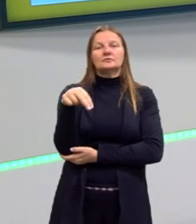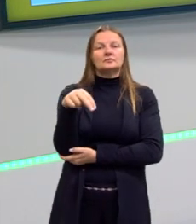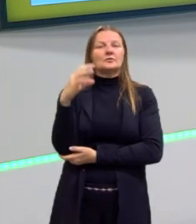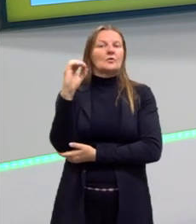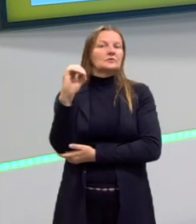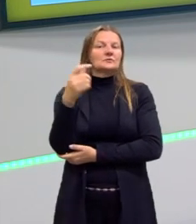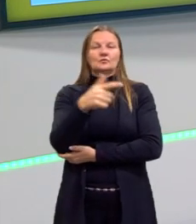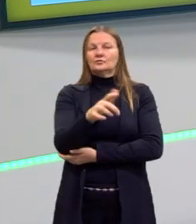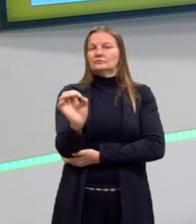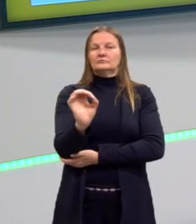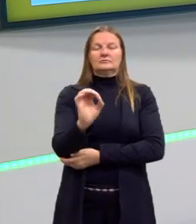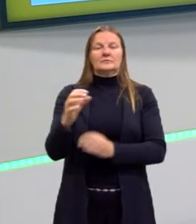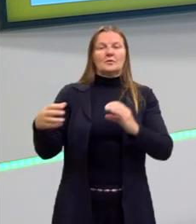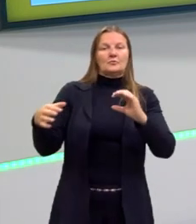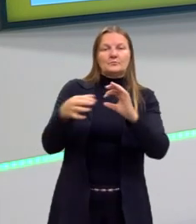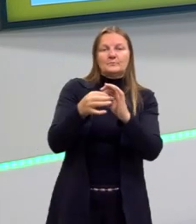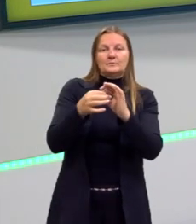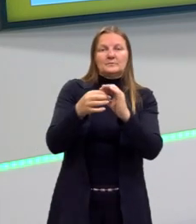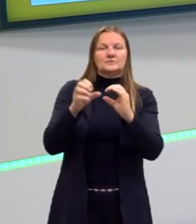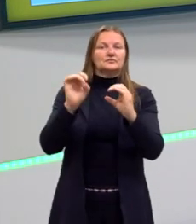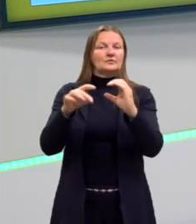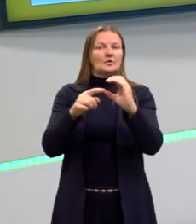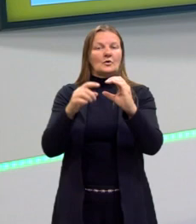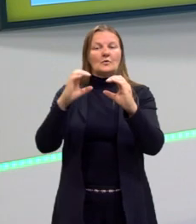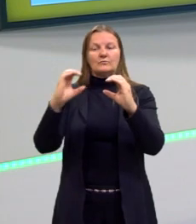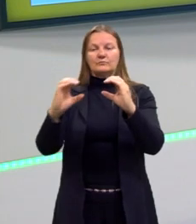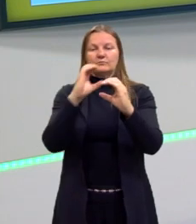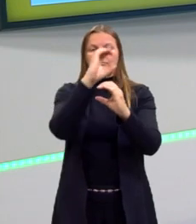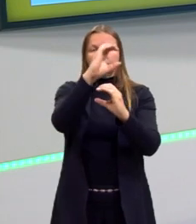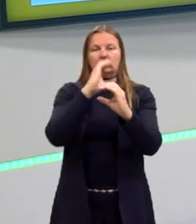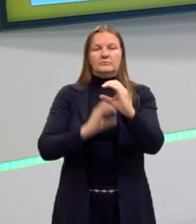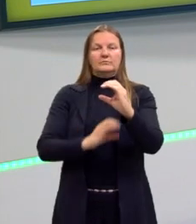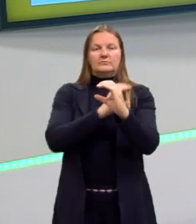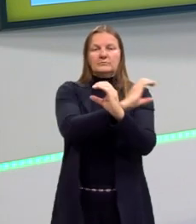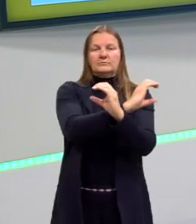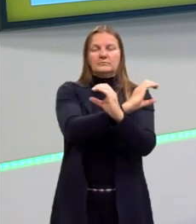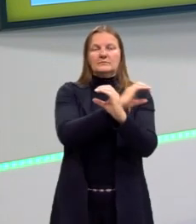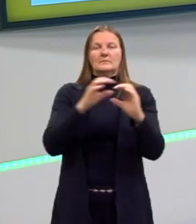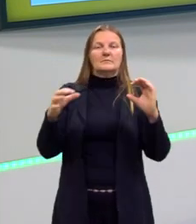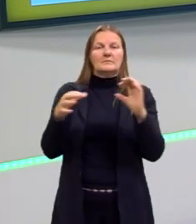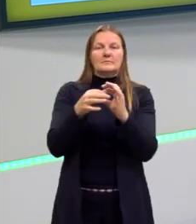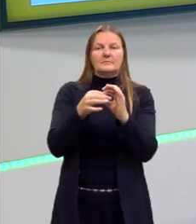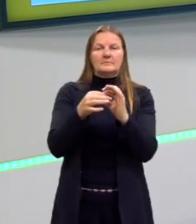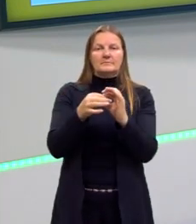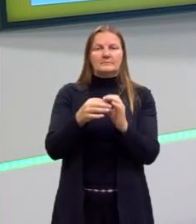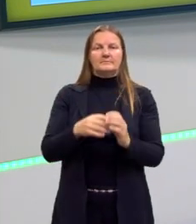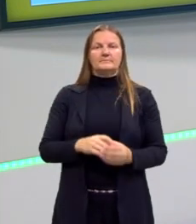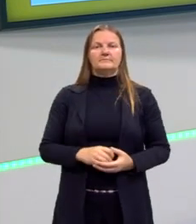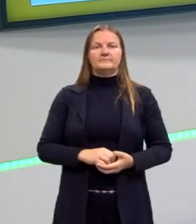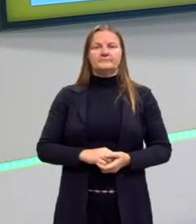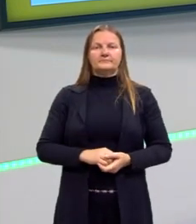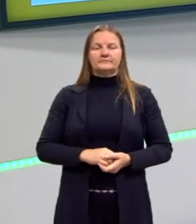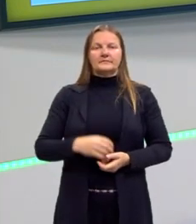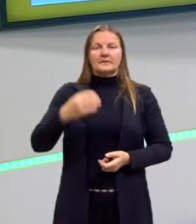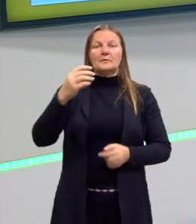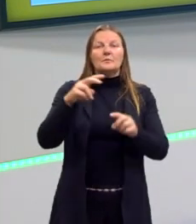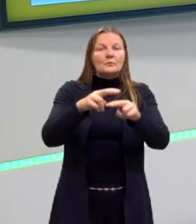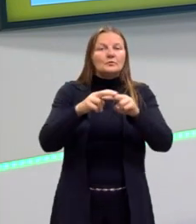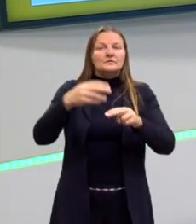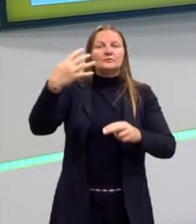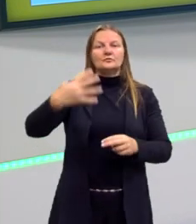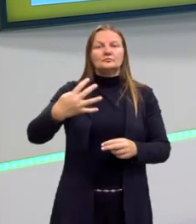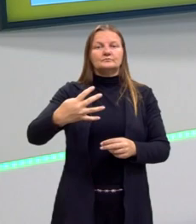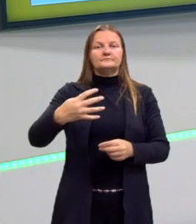é né oxigênio ligado a ele vai ter somente ligações com outros carbonos E aí sim são carbonos quaternários